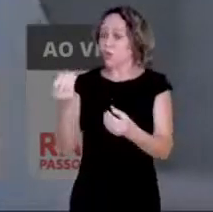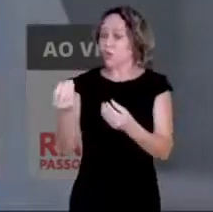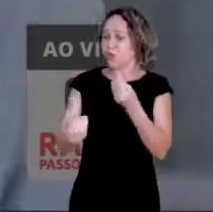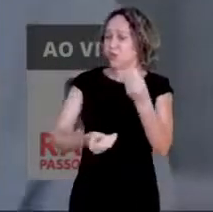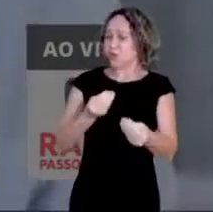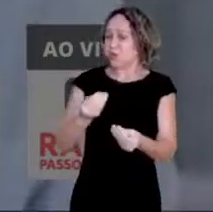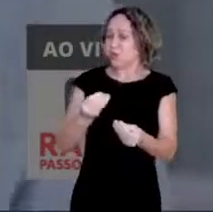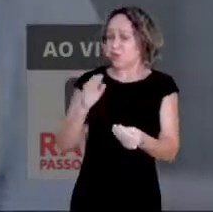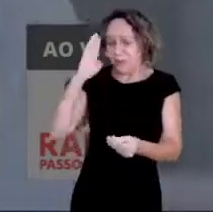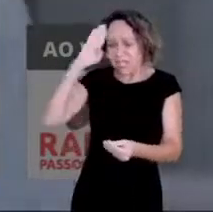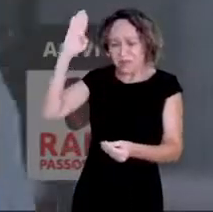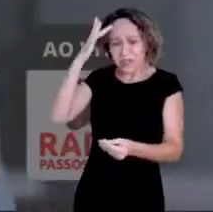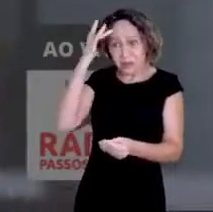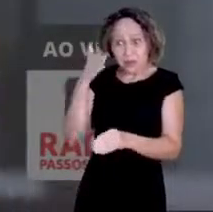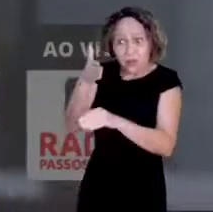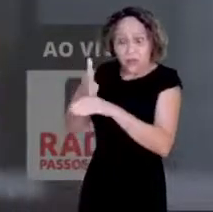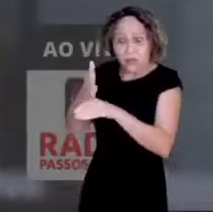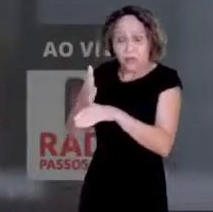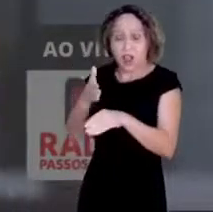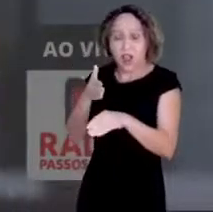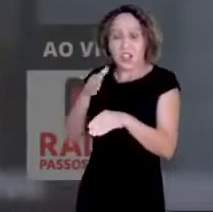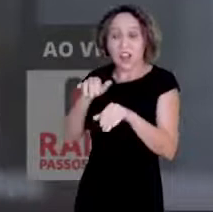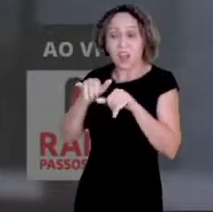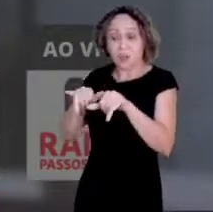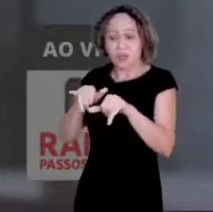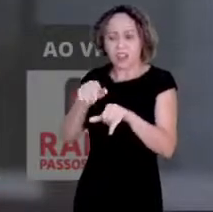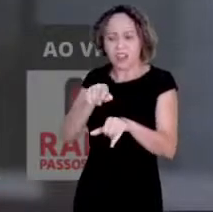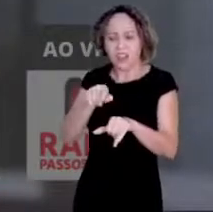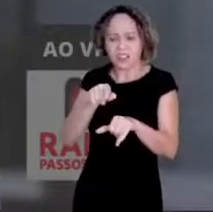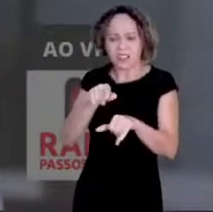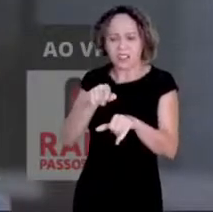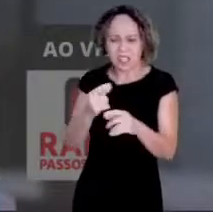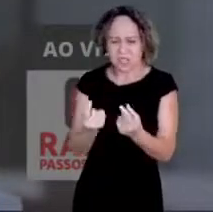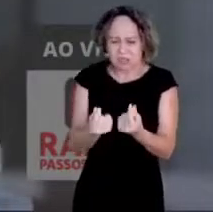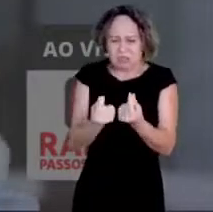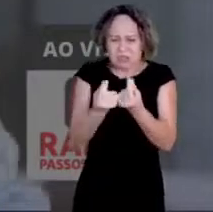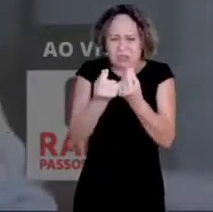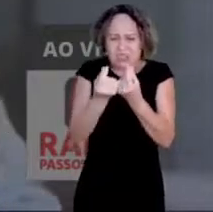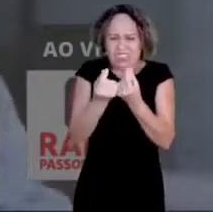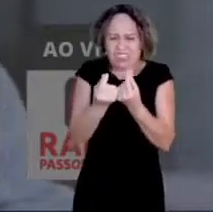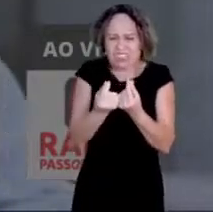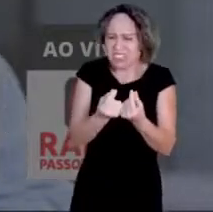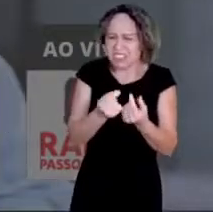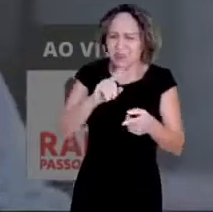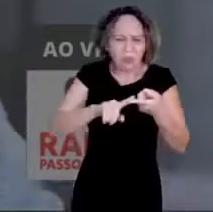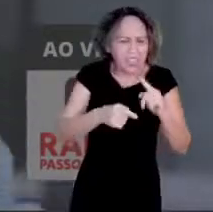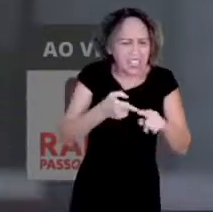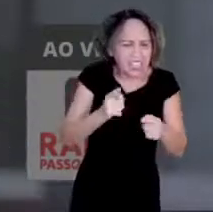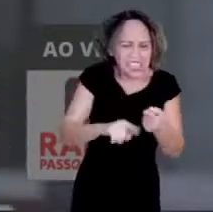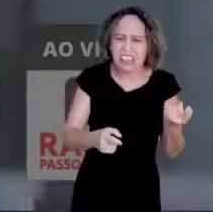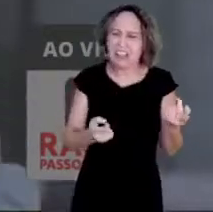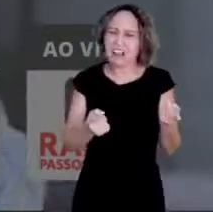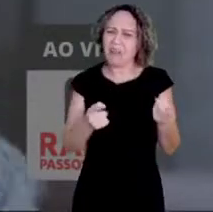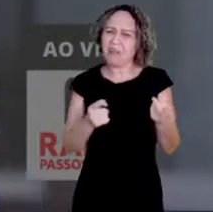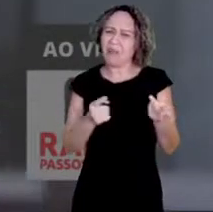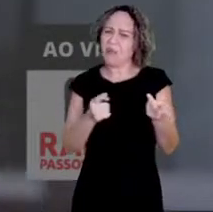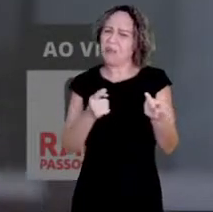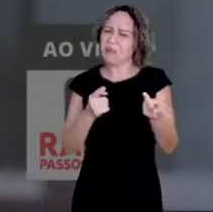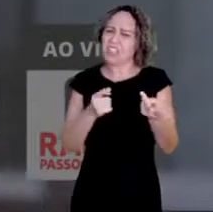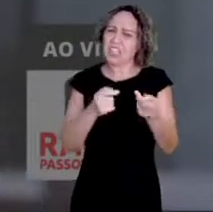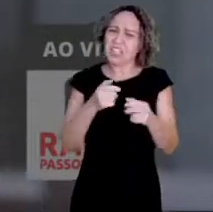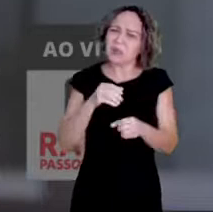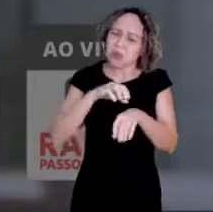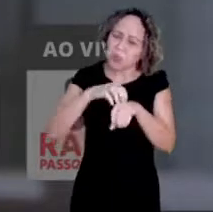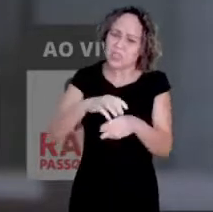contando o absurdo que está o preço, porque eles tinham ido numa dessas lojas que vende fruta e que vende